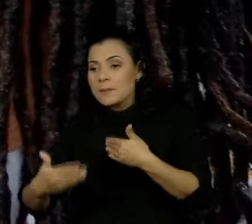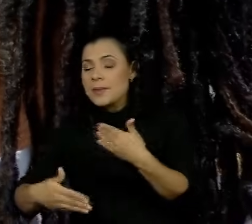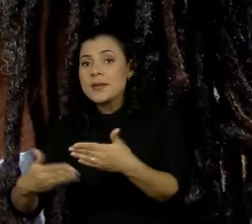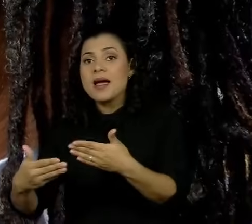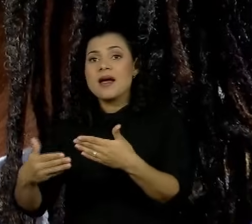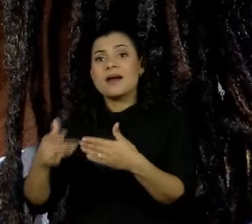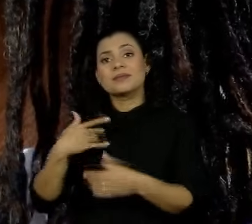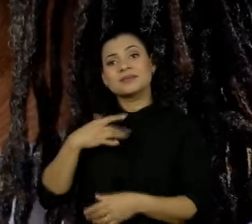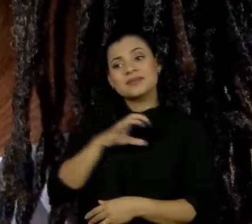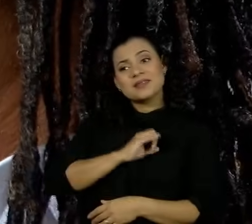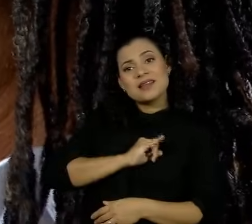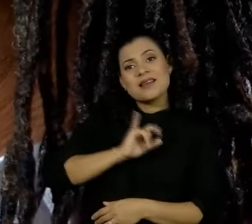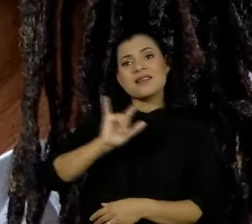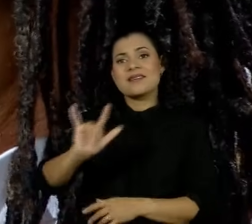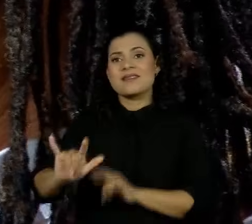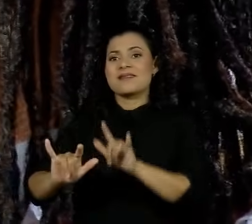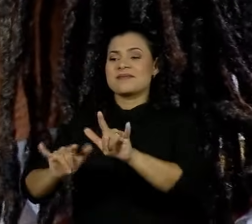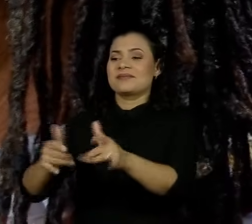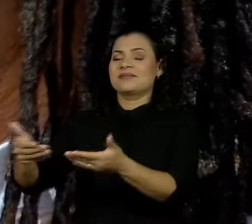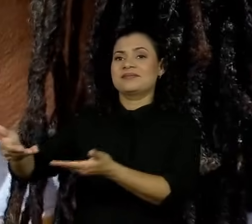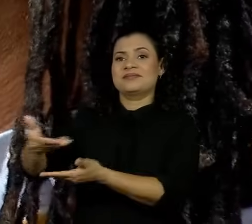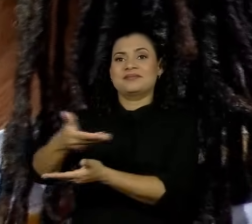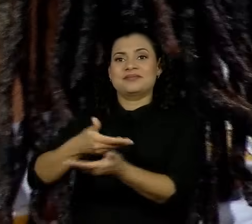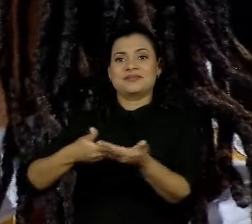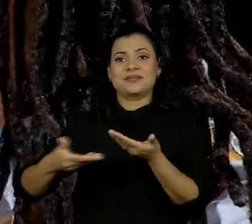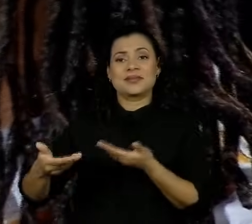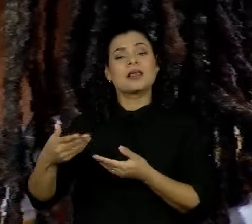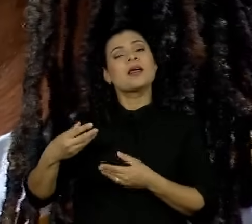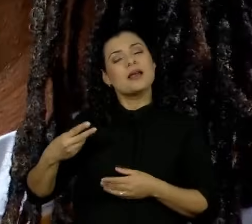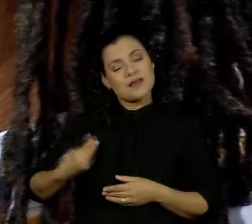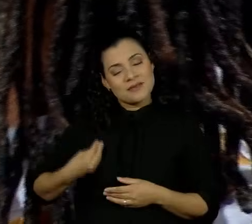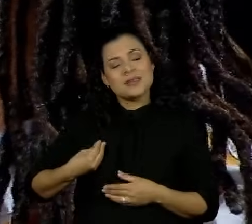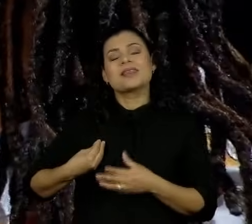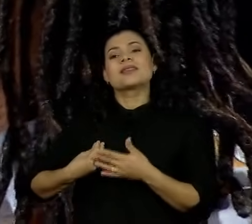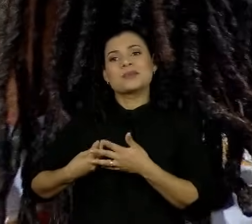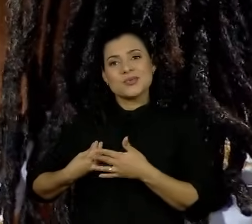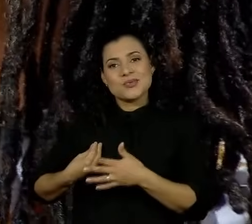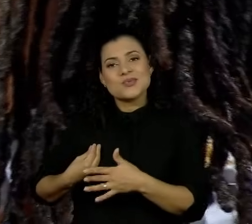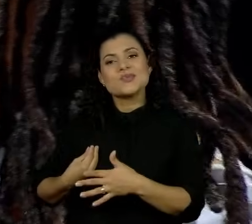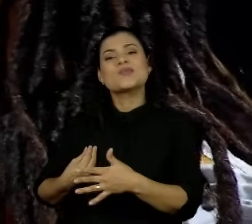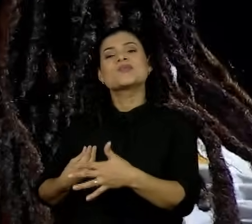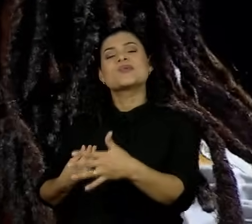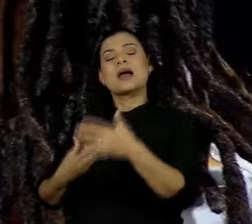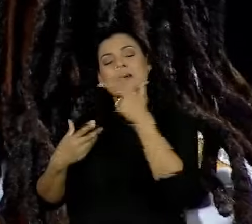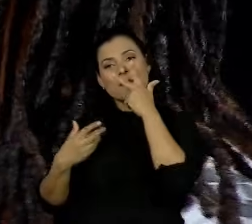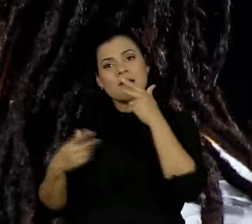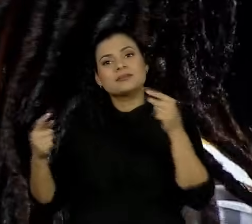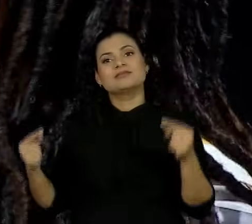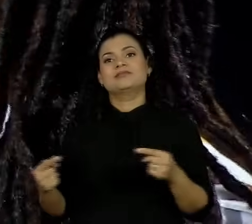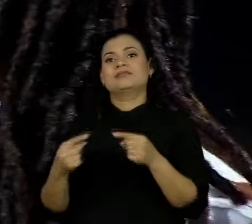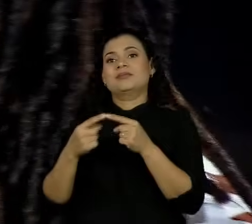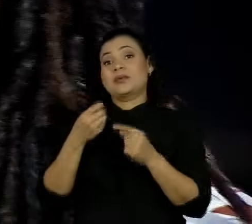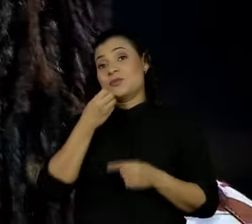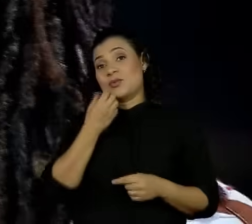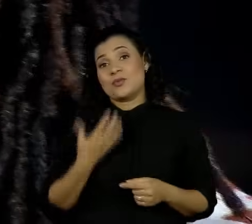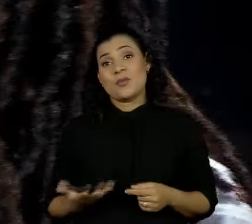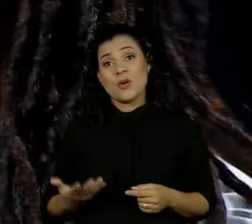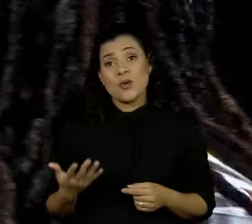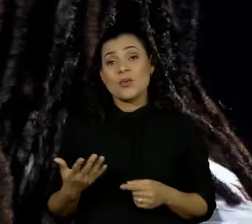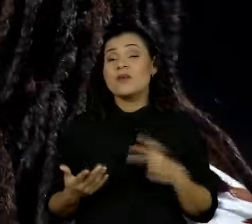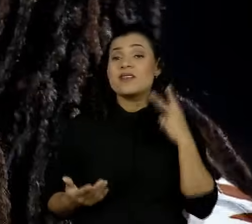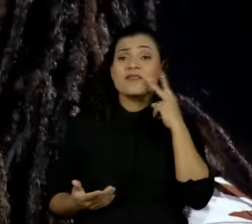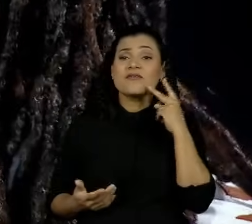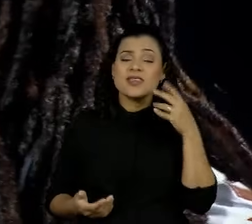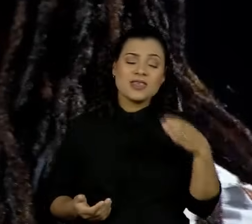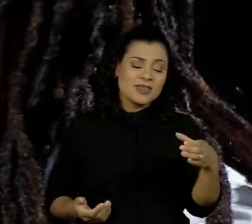se ama, eu acho que isso dá para a longevidade, para a velhice, esse tom, né? Tão bom quanto um vinho, tão